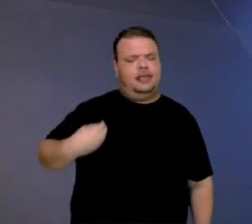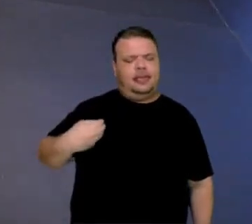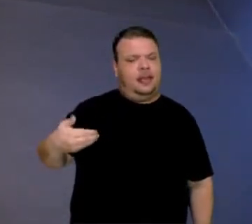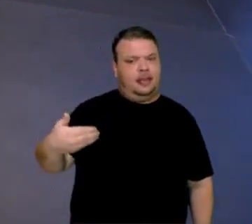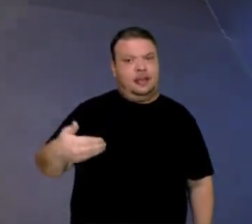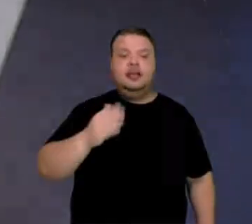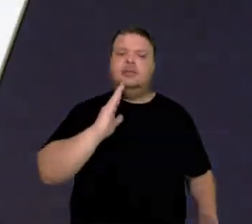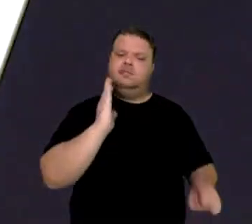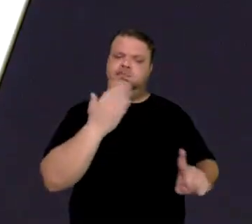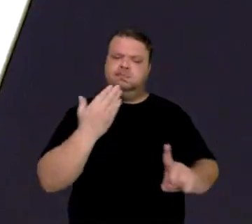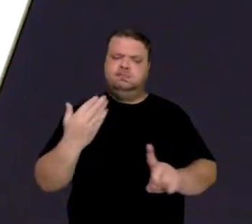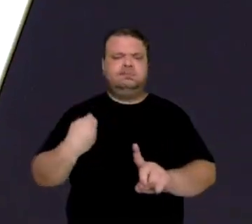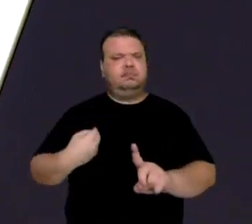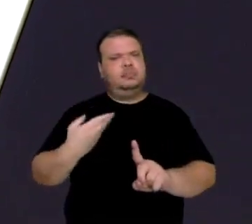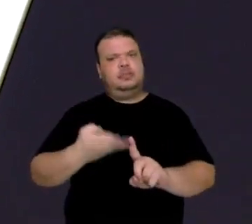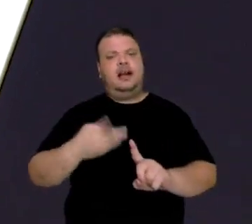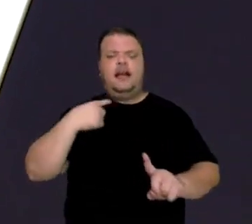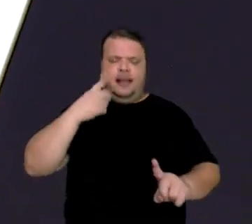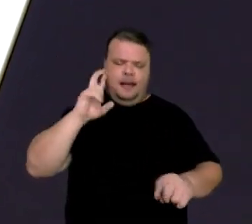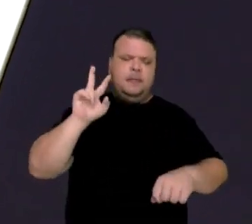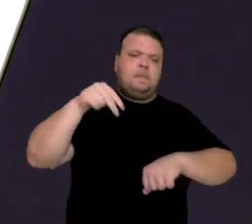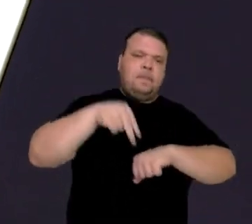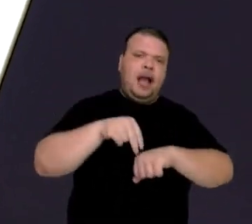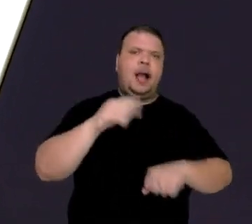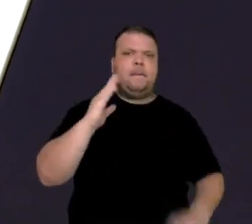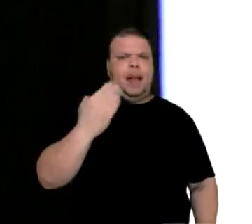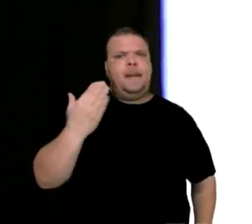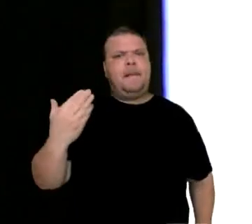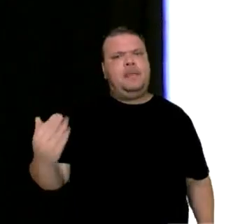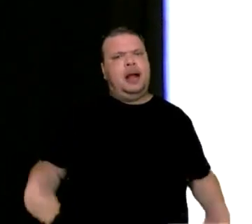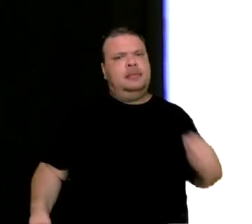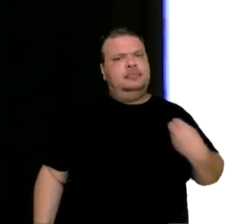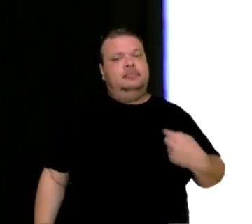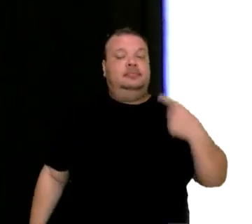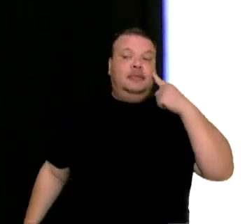marcando presença rodada após rodada. Toda rodada, fazer a entradinha ali do palco, né? Quando tá com a pen.